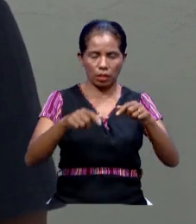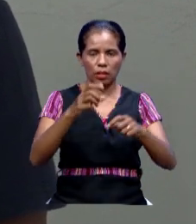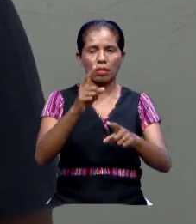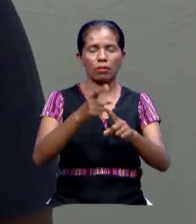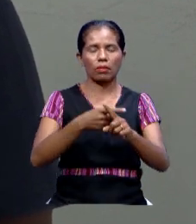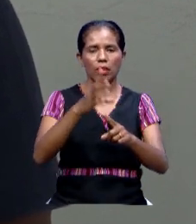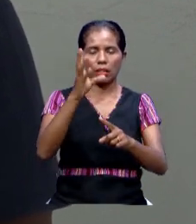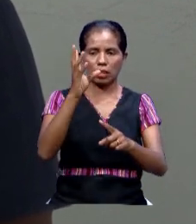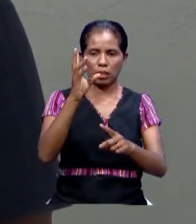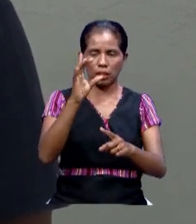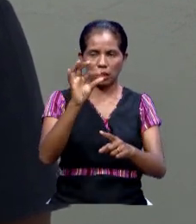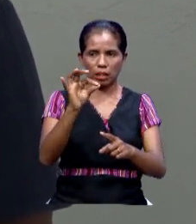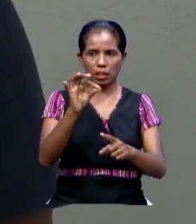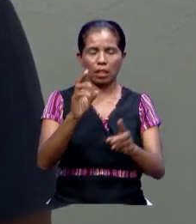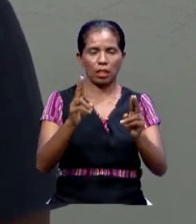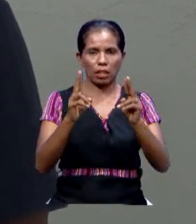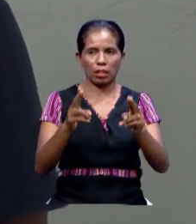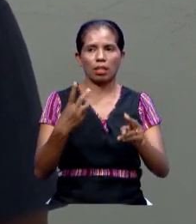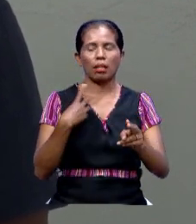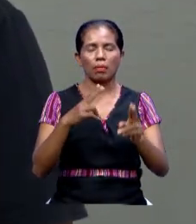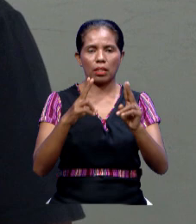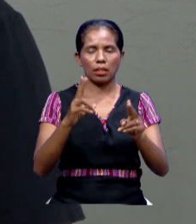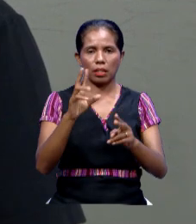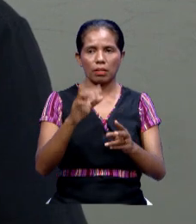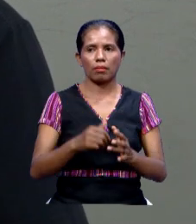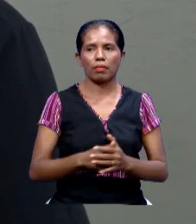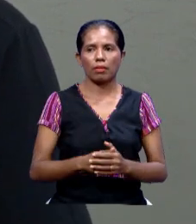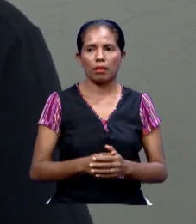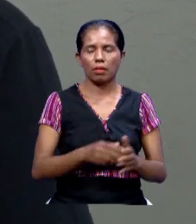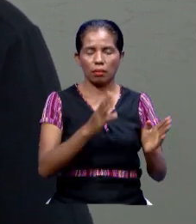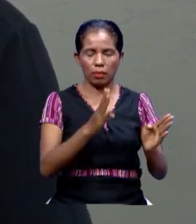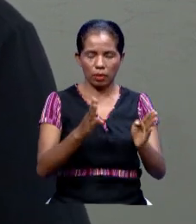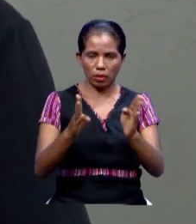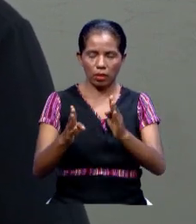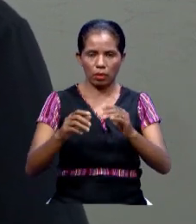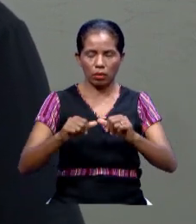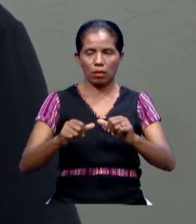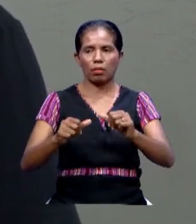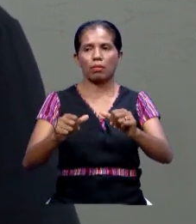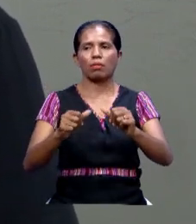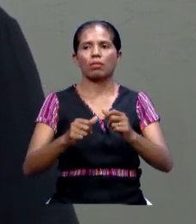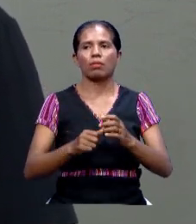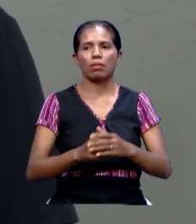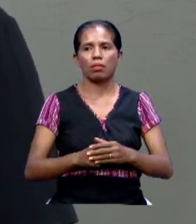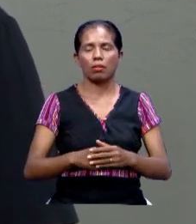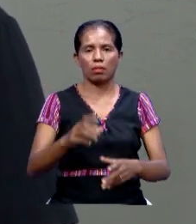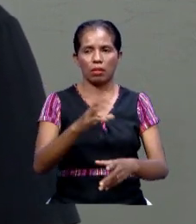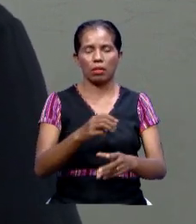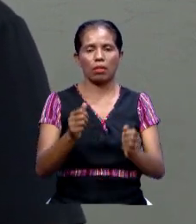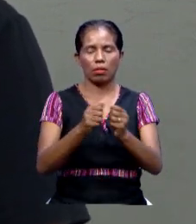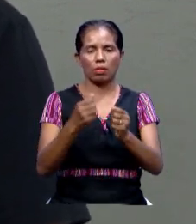fulancia. Laisluma que den, ami usaha laisluma. Processo lolos na lau ela, yes. Aprojamento